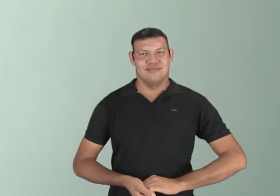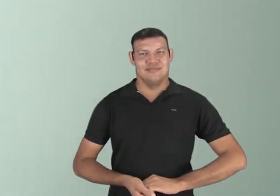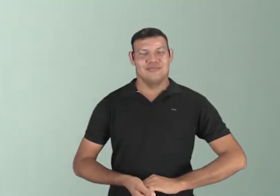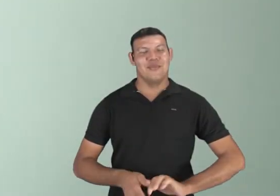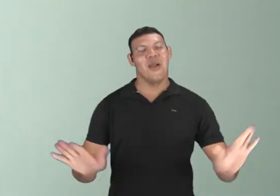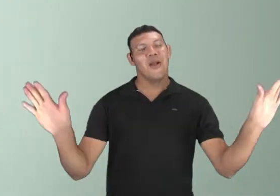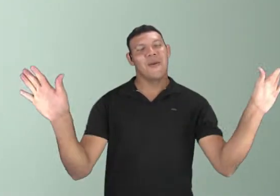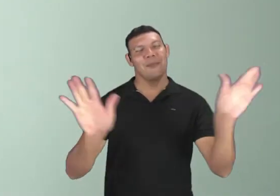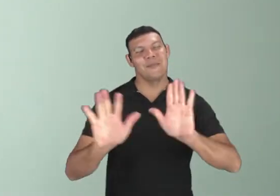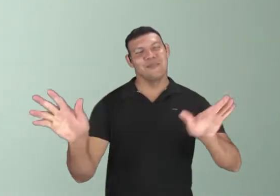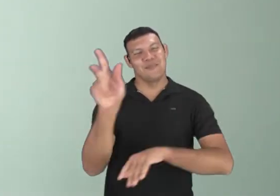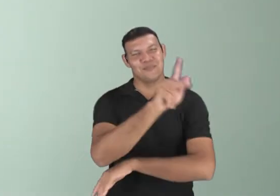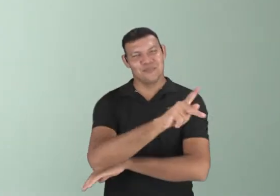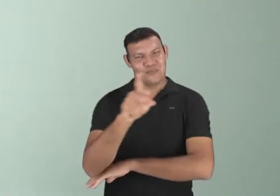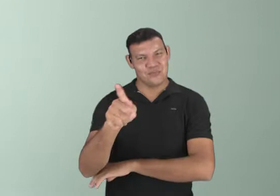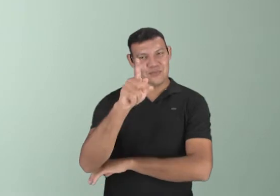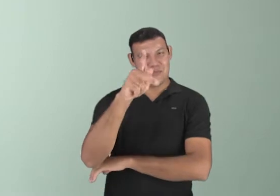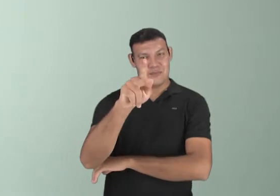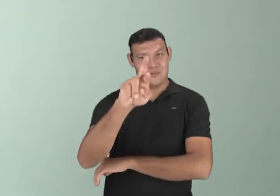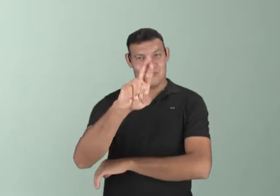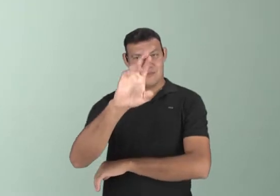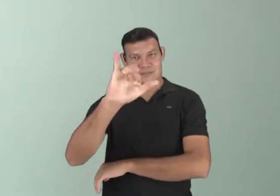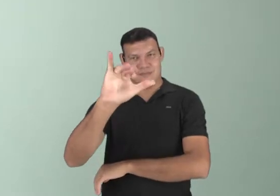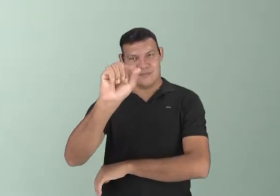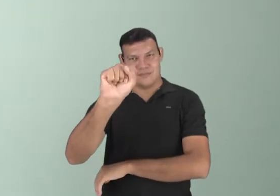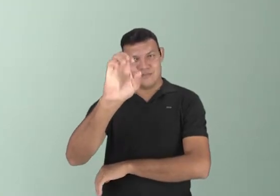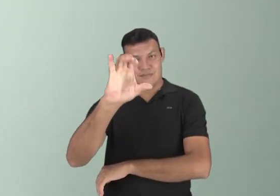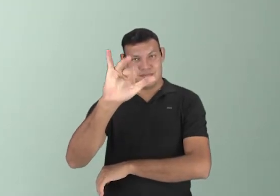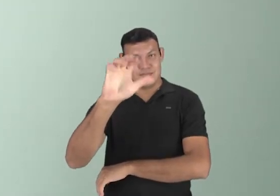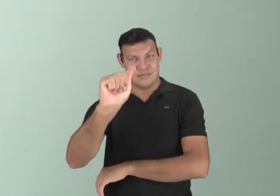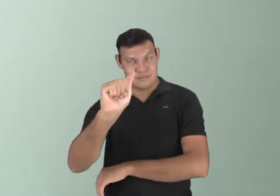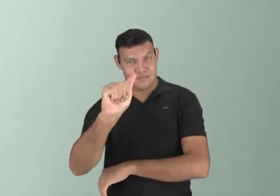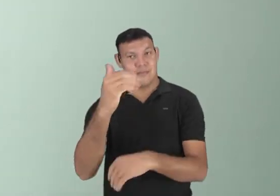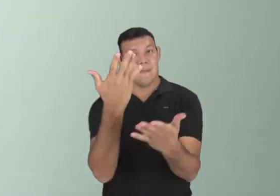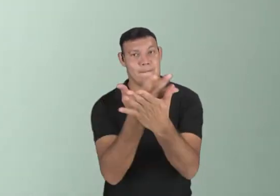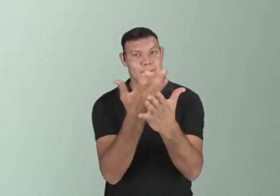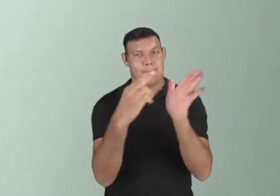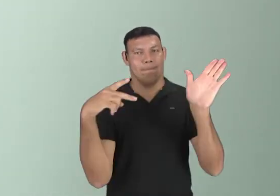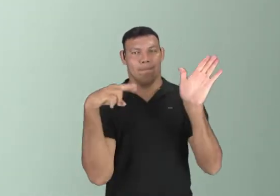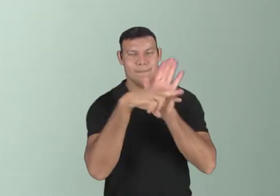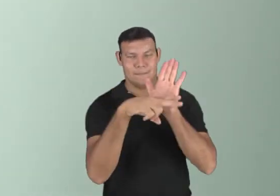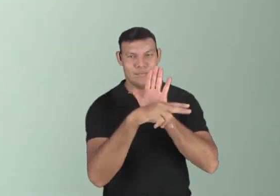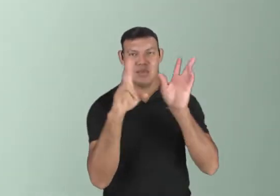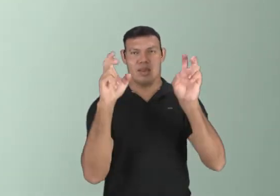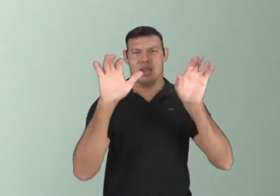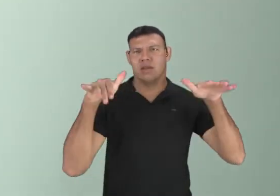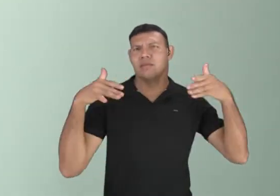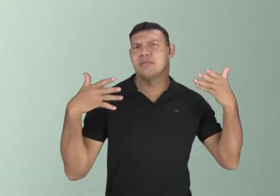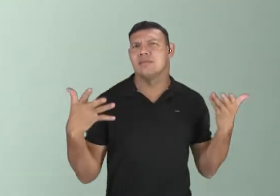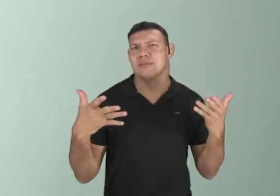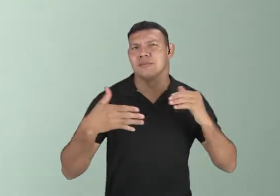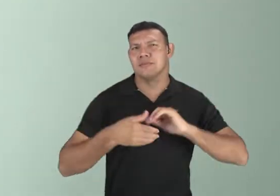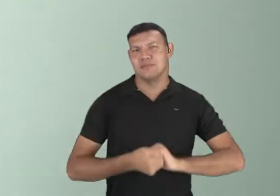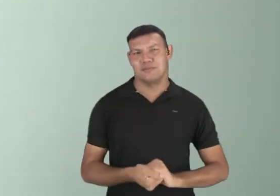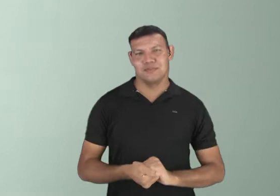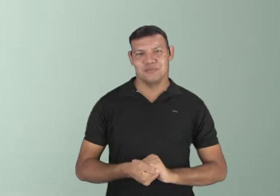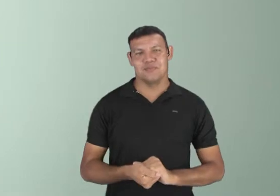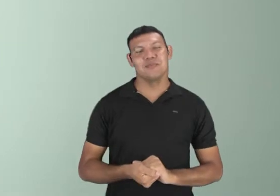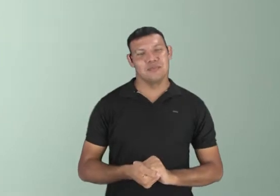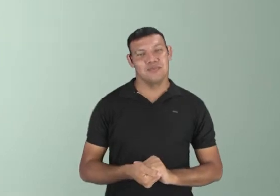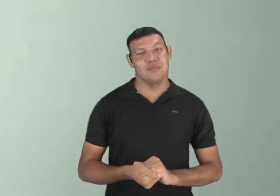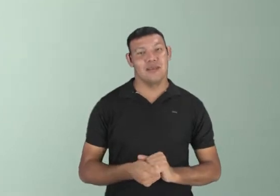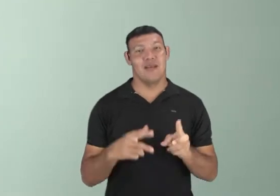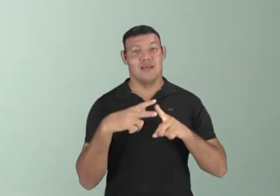Olá, eu sou a professora Priscila. Nós teremos hoje mais uma aula de biologia e o nosso tema de hoje será os